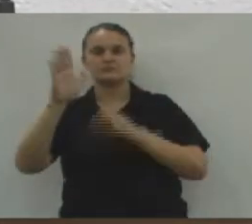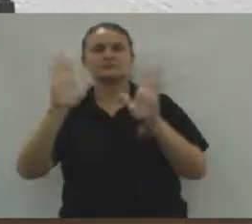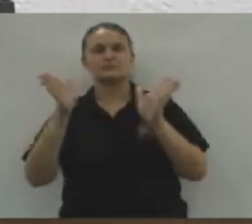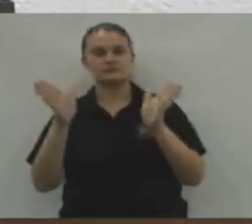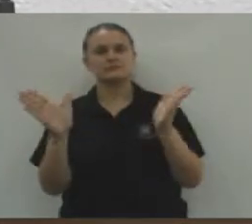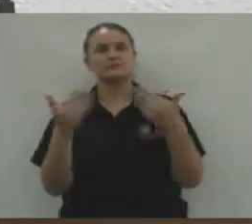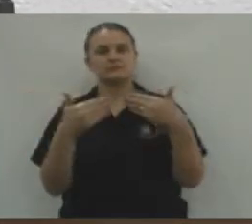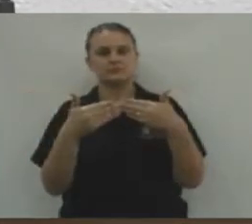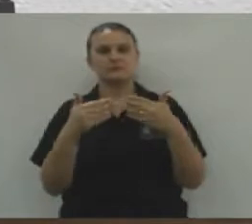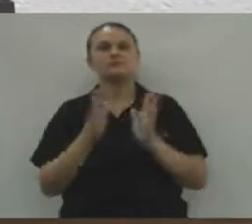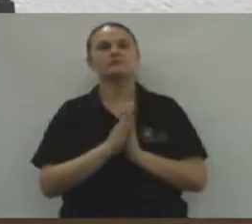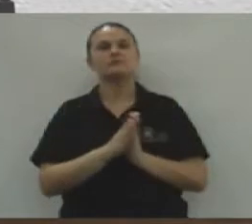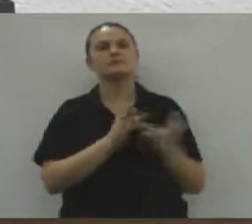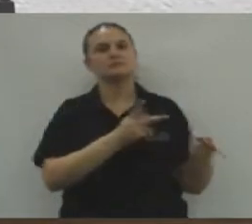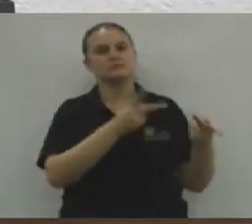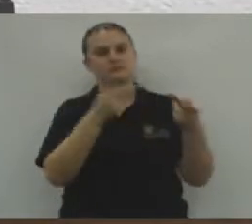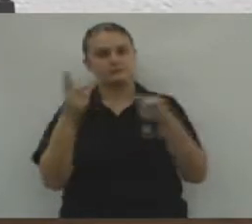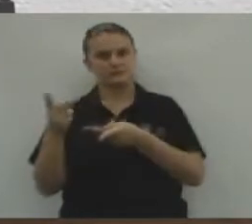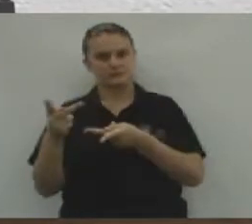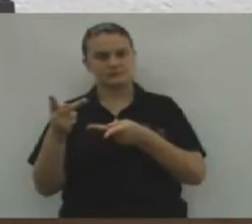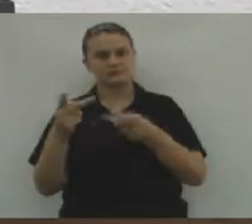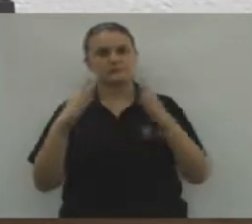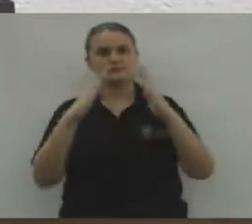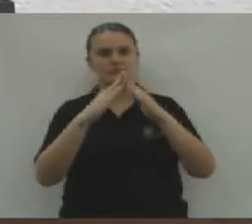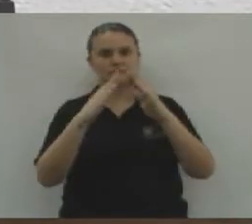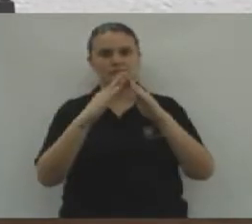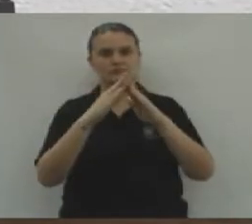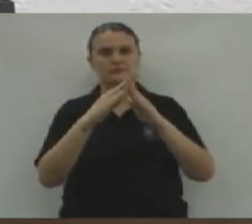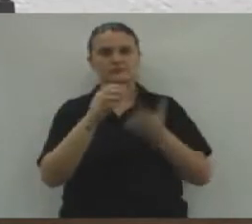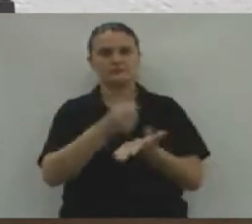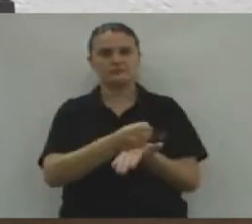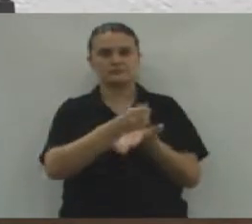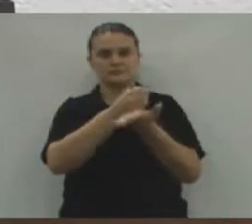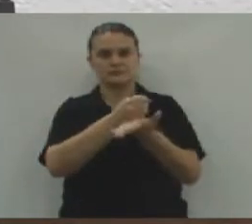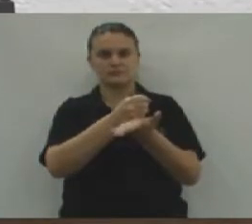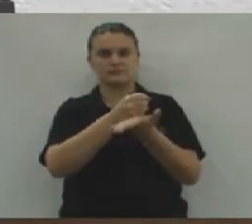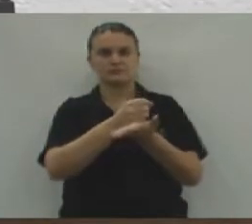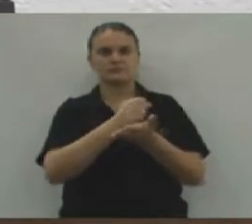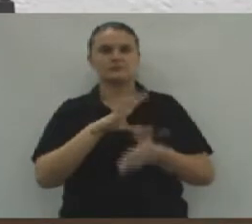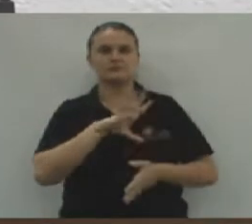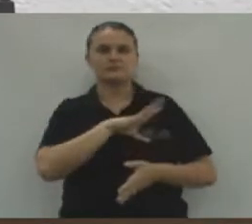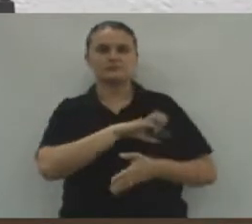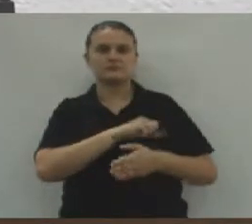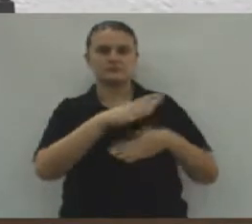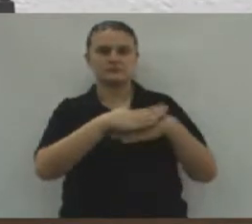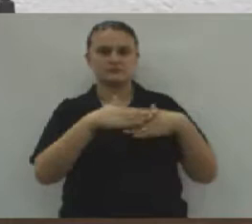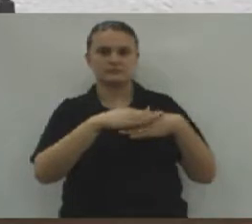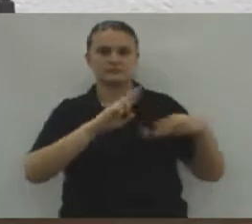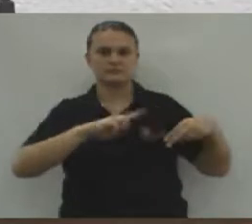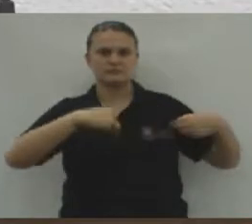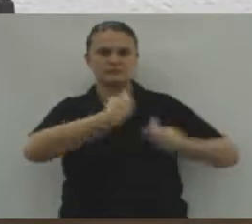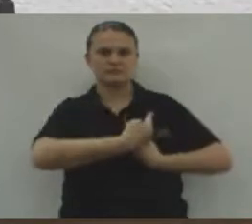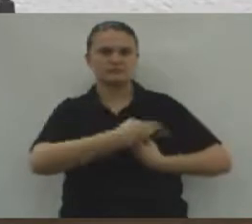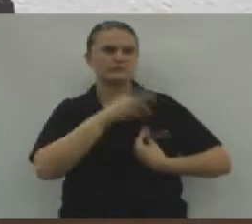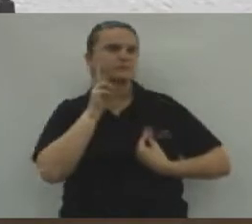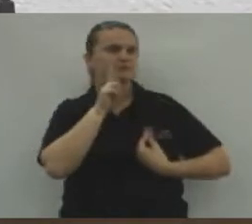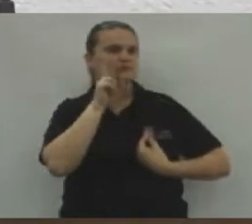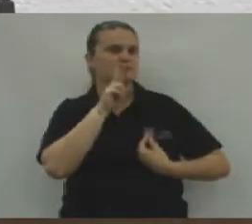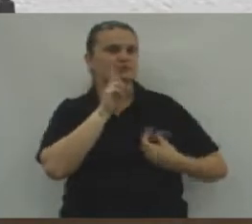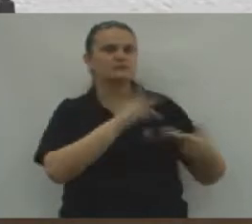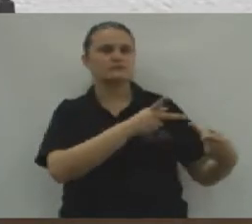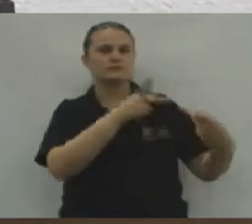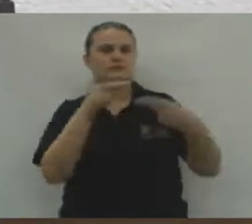fechadas. Convite encaminhado pela Casa de Apoio Amor Fraterno, através de seus voluntários, convidando